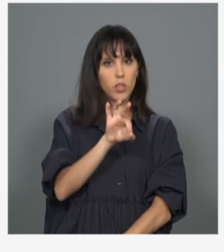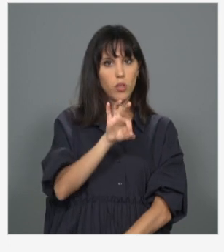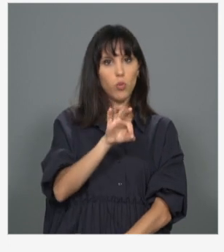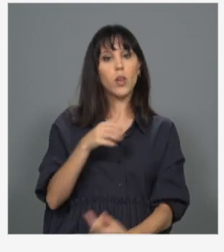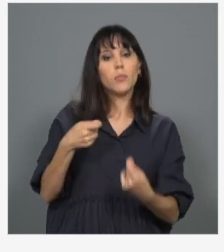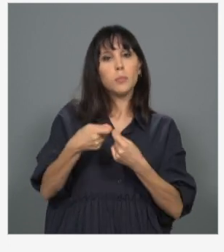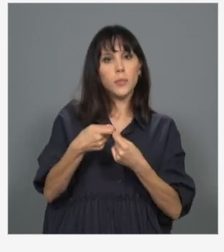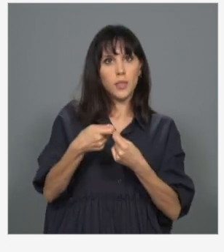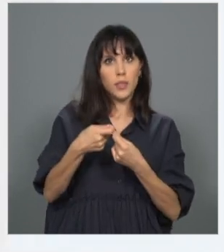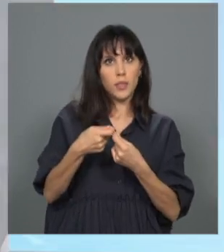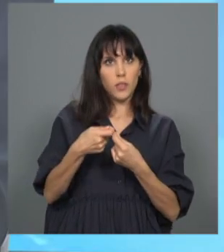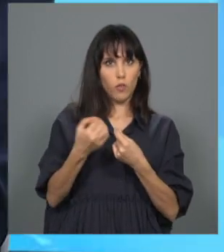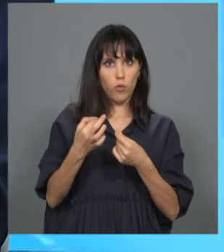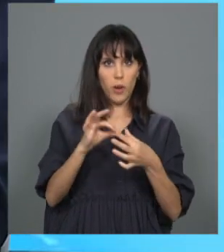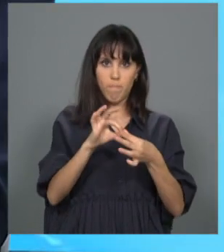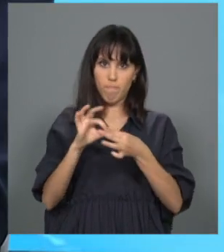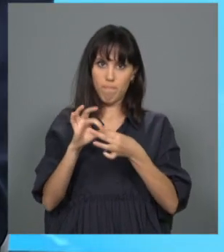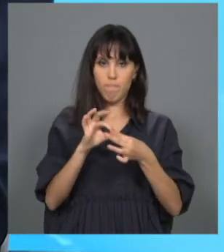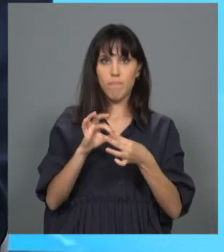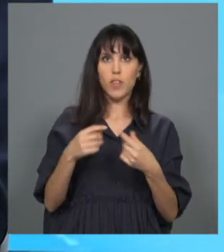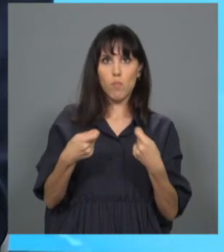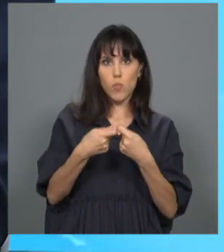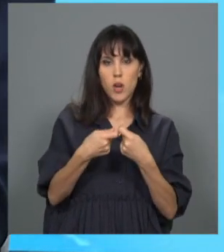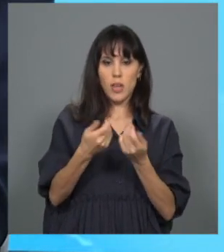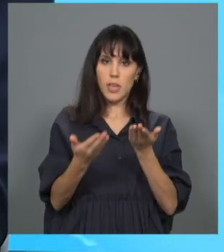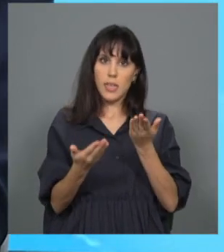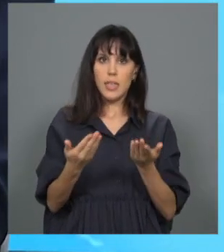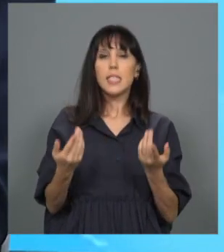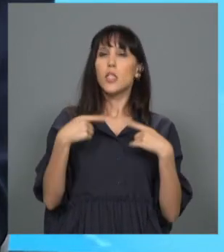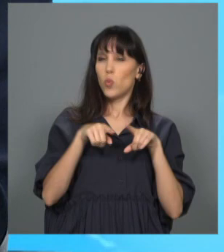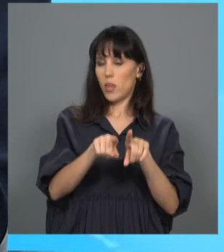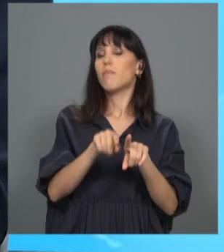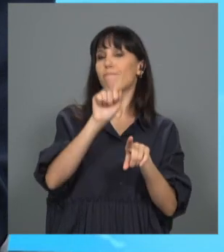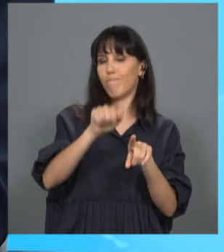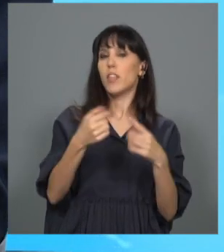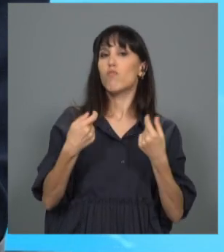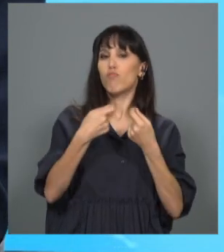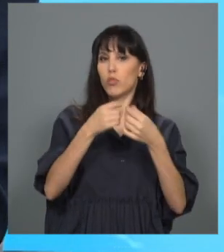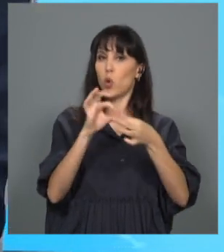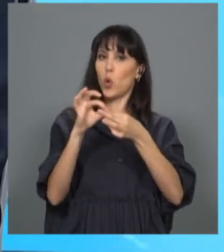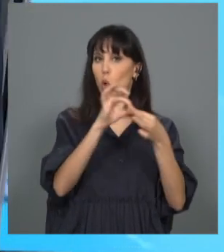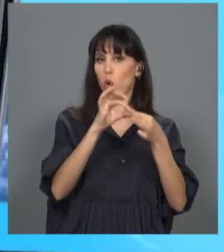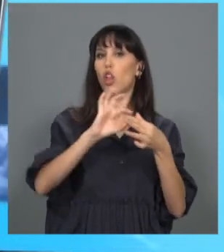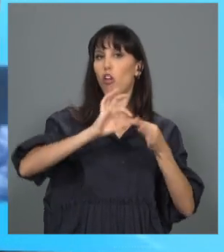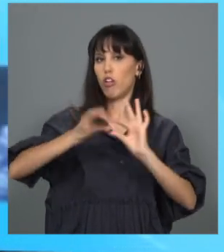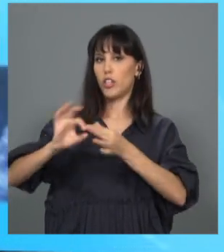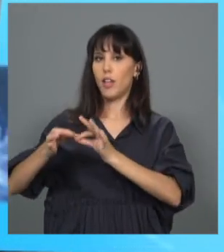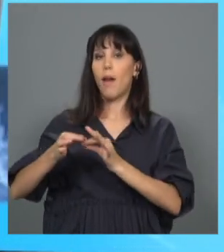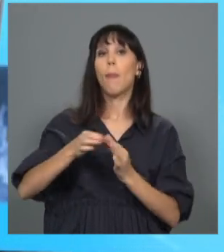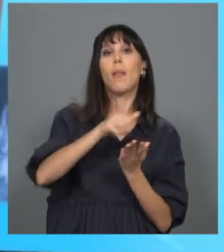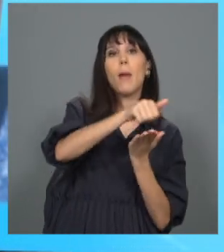julgar, para estar em sintonia com sintonia e em harmonia com o